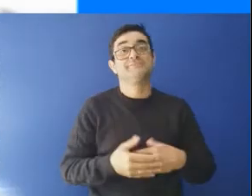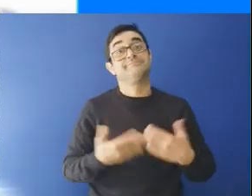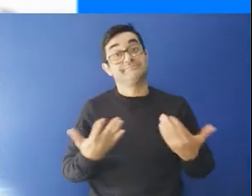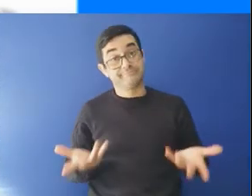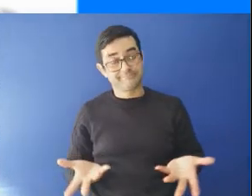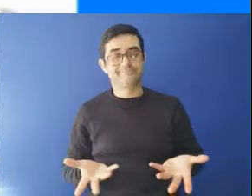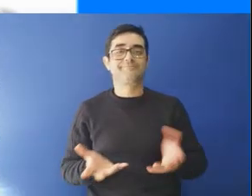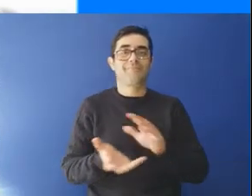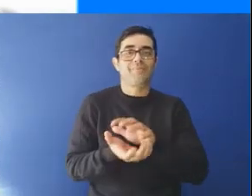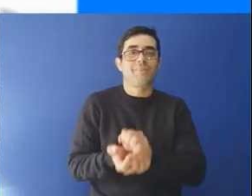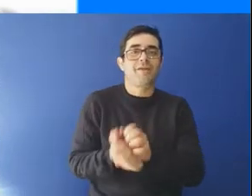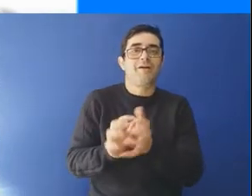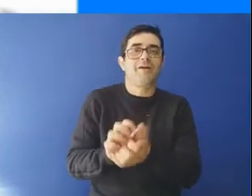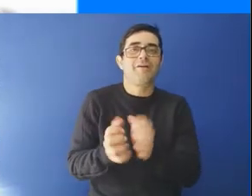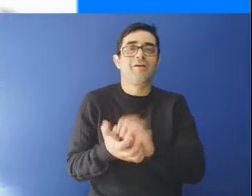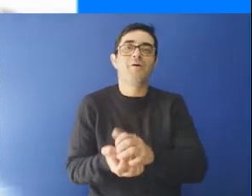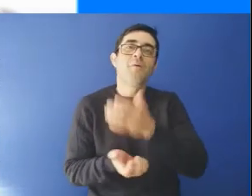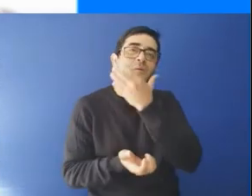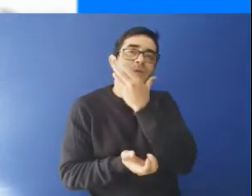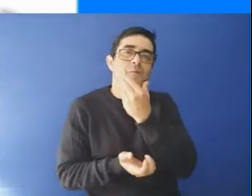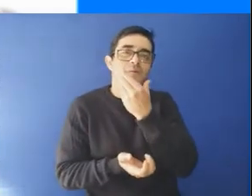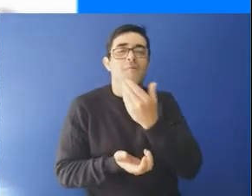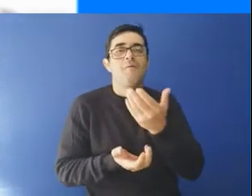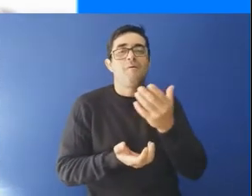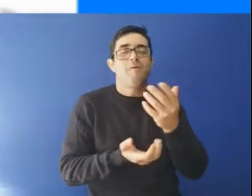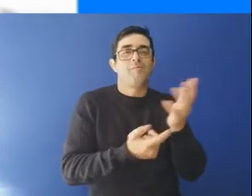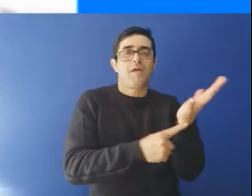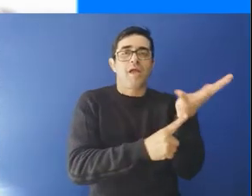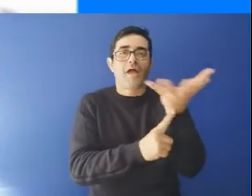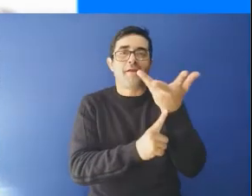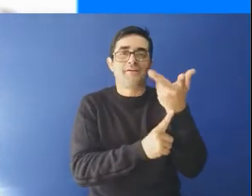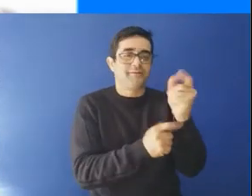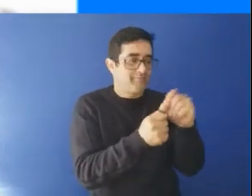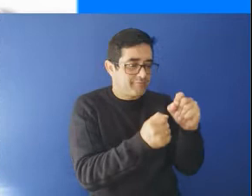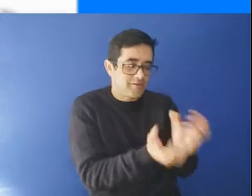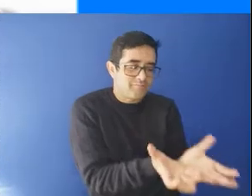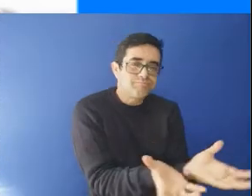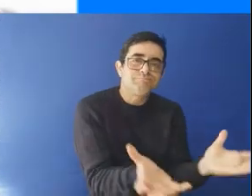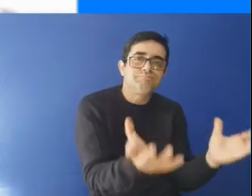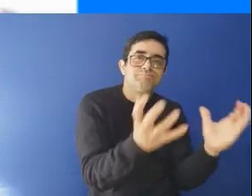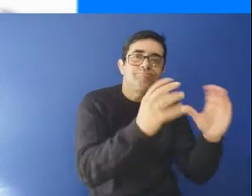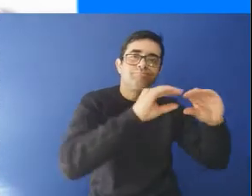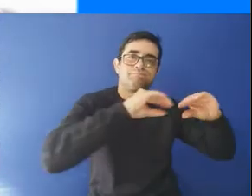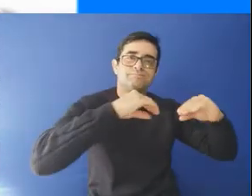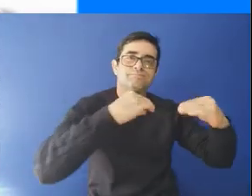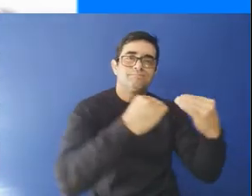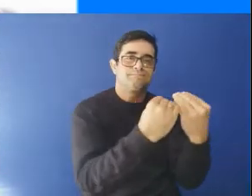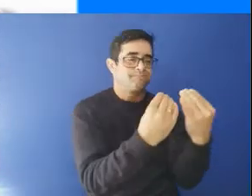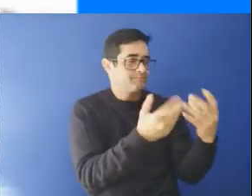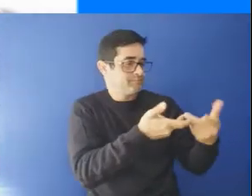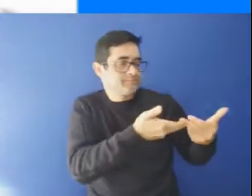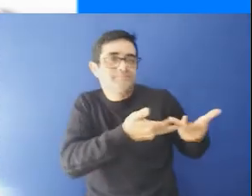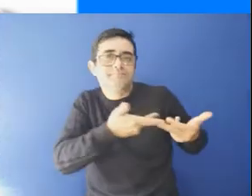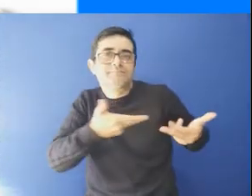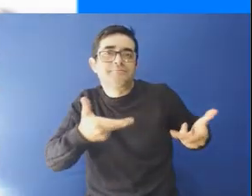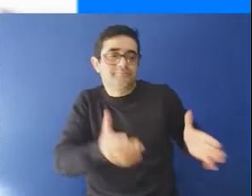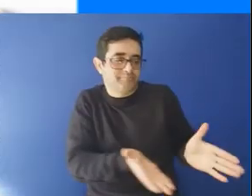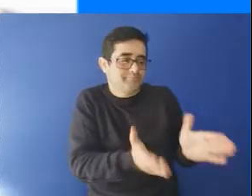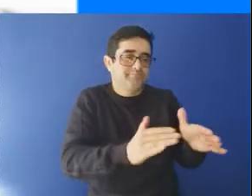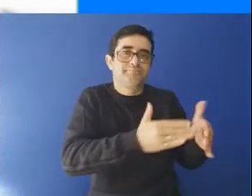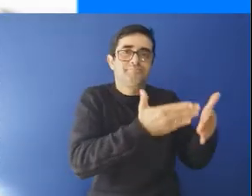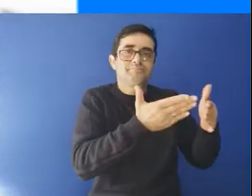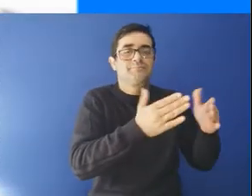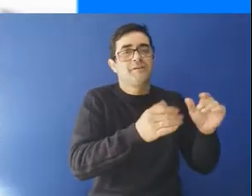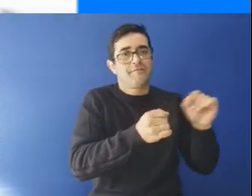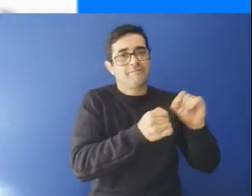isso que a argila é utilizada pelos artistas para fazer jarros, esculturas, enfim. Então é possível moldá-lo